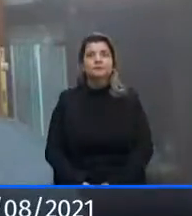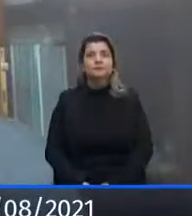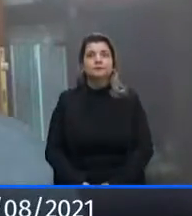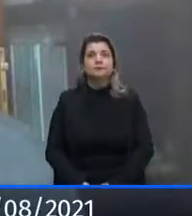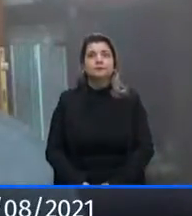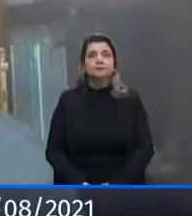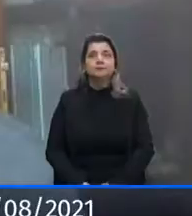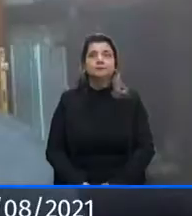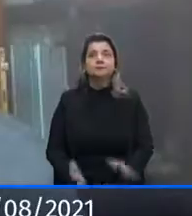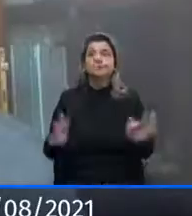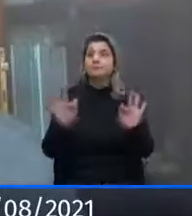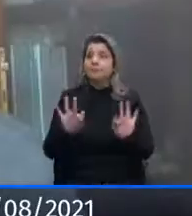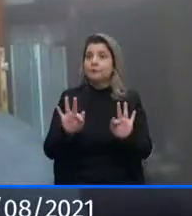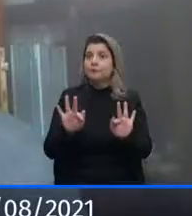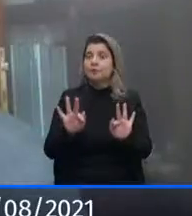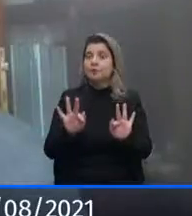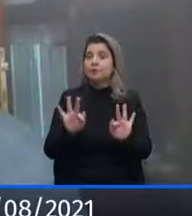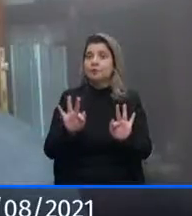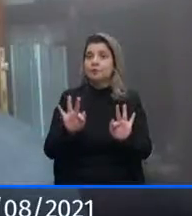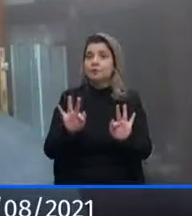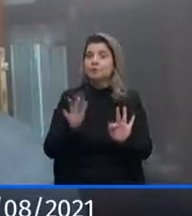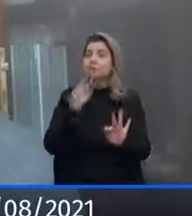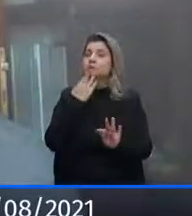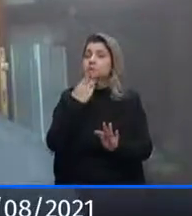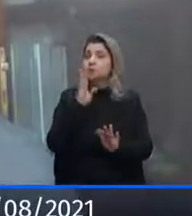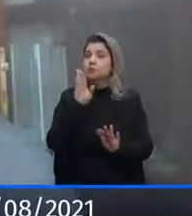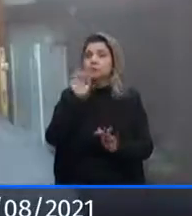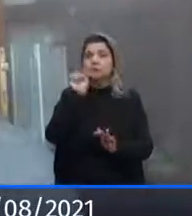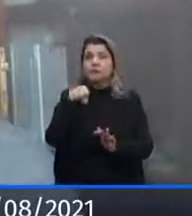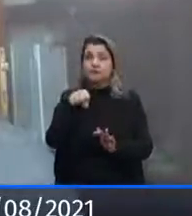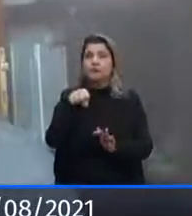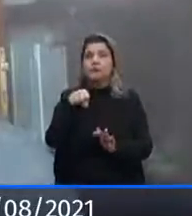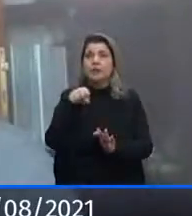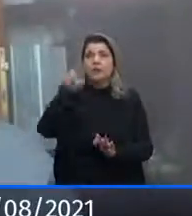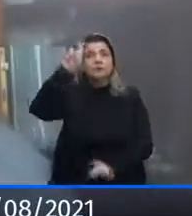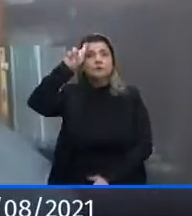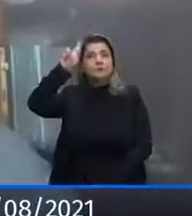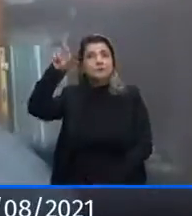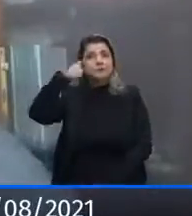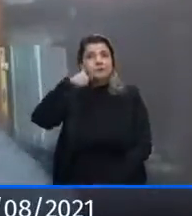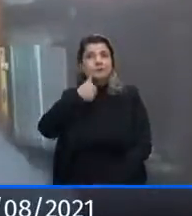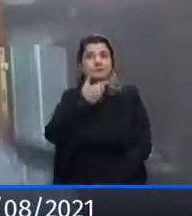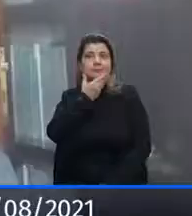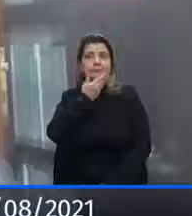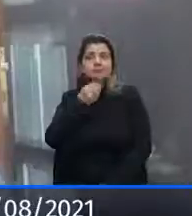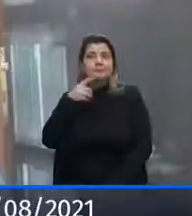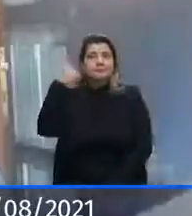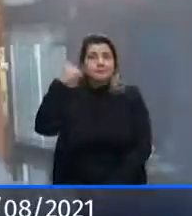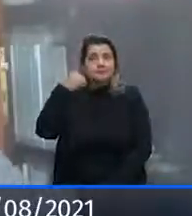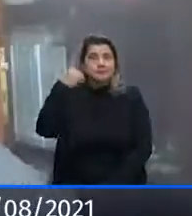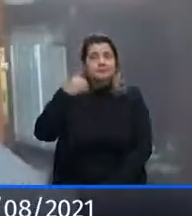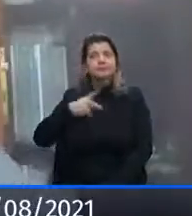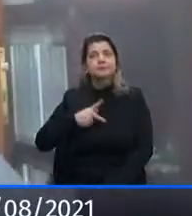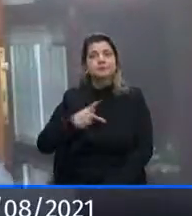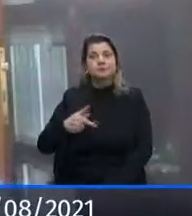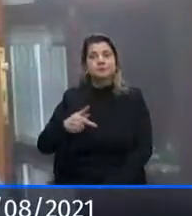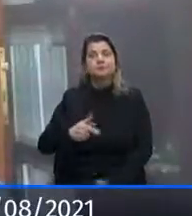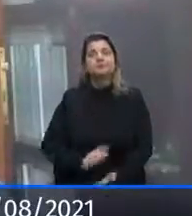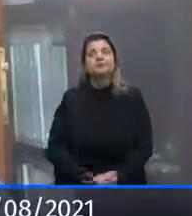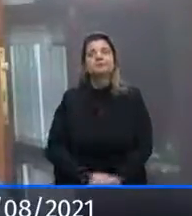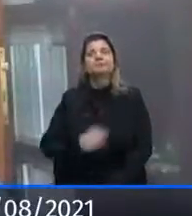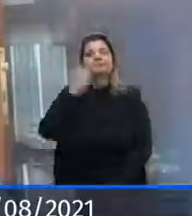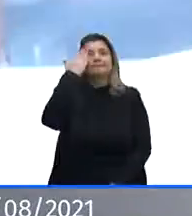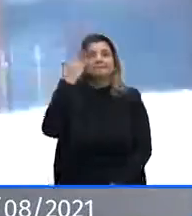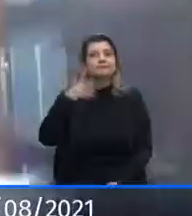fim, nosso parecer é favorável, senhor presidente, senhores e senhoras deputados. Obrigado, deputado